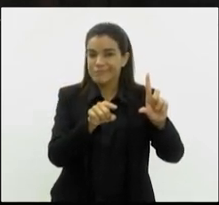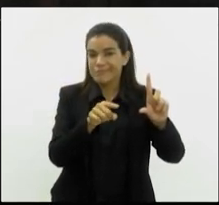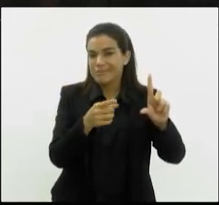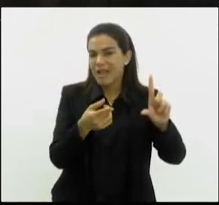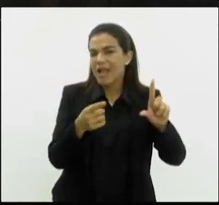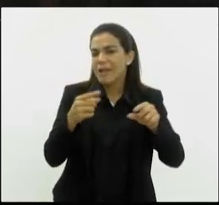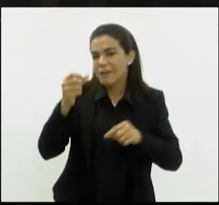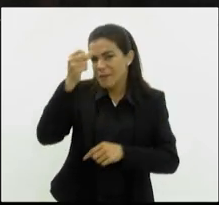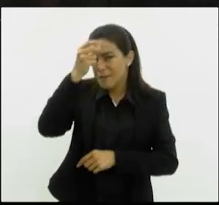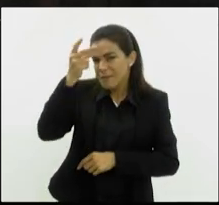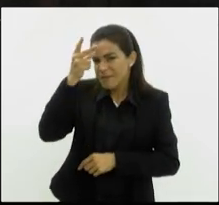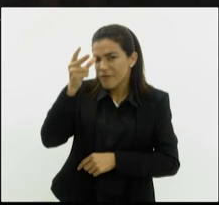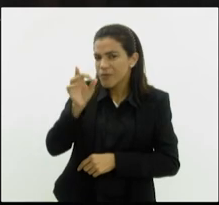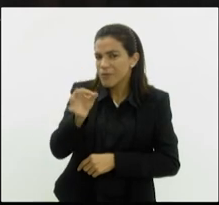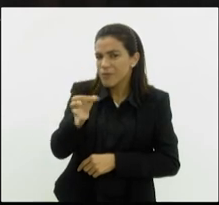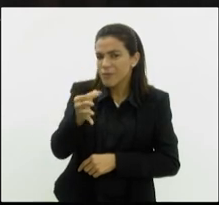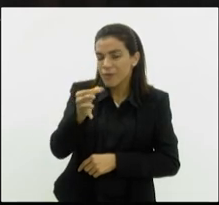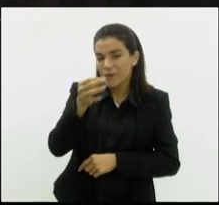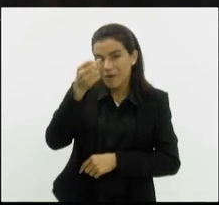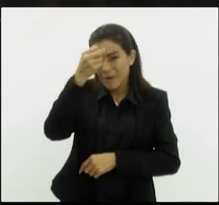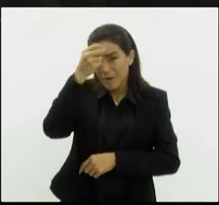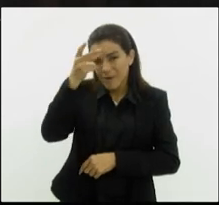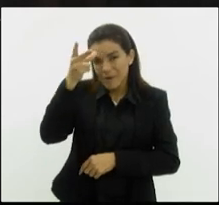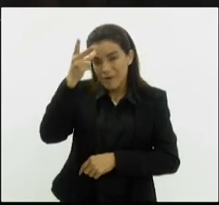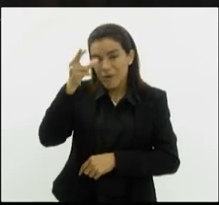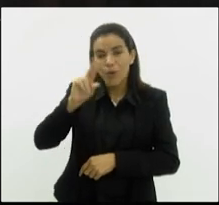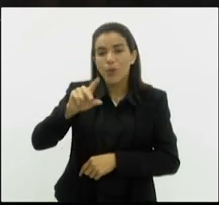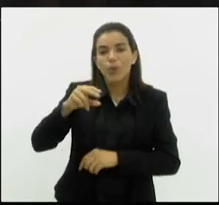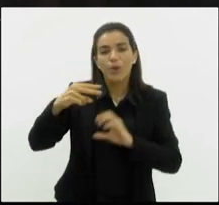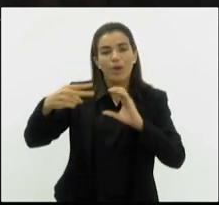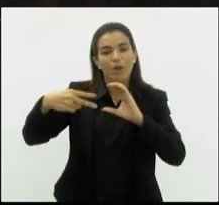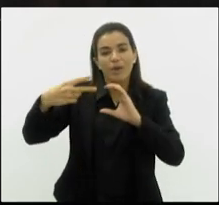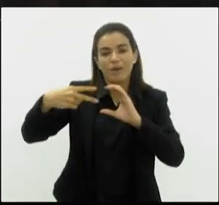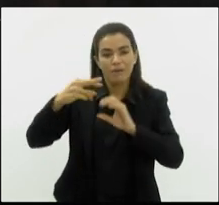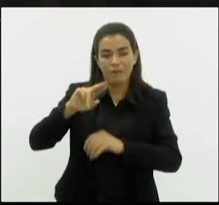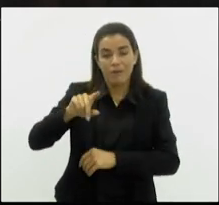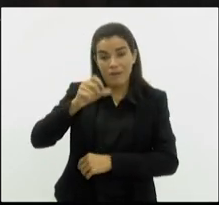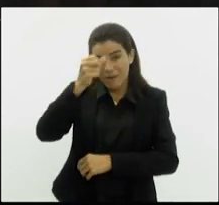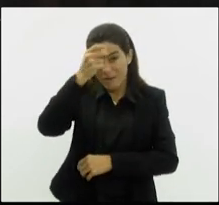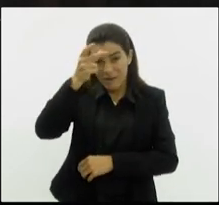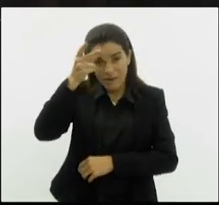é a prefeitura, né? É a prefeitura, não é nem a Câmara de Vereadores, ali é a prefeitura.